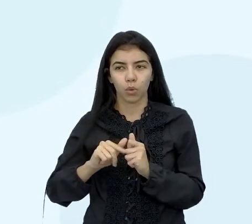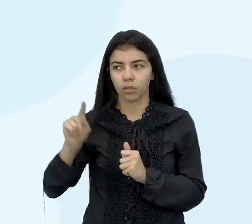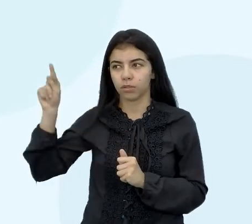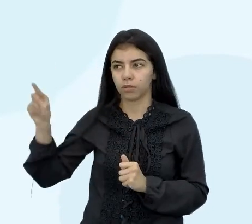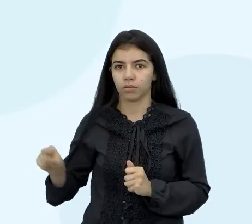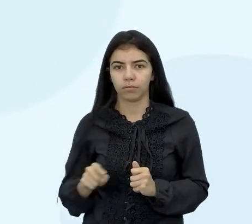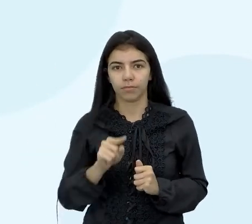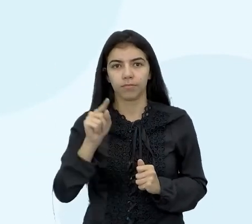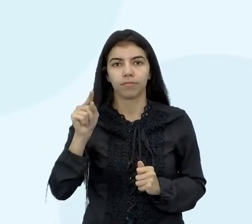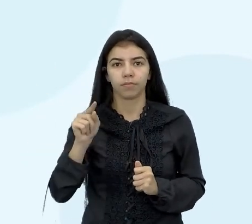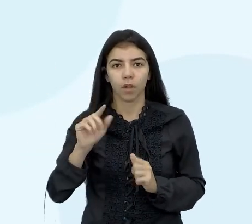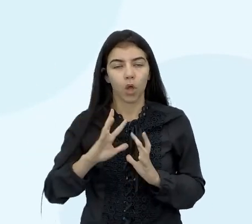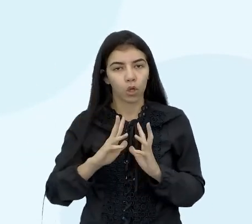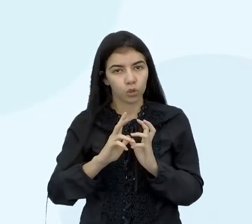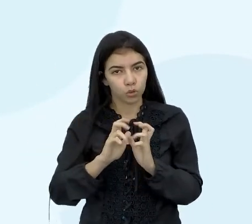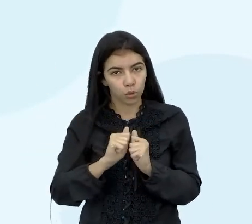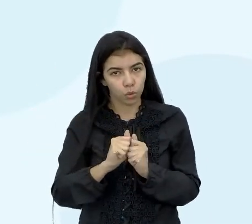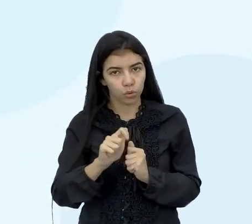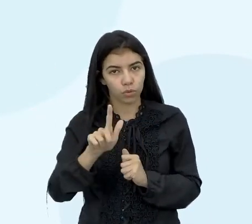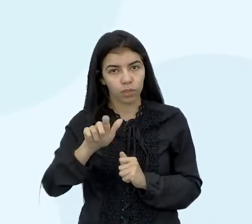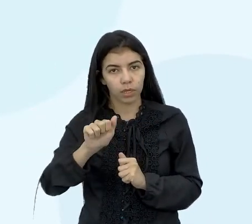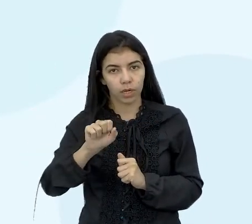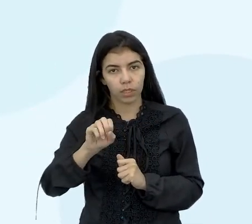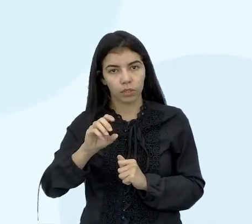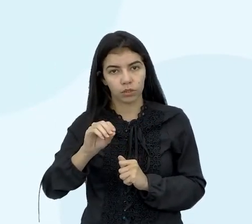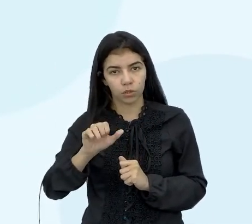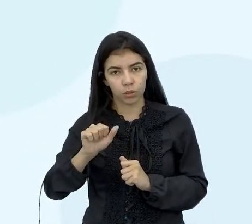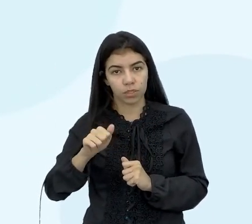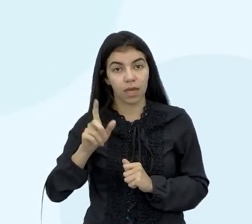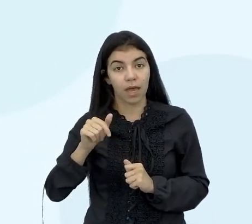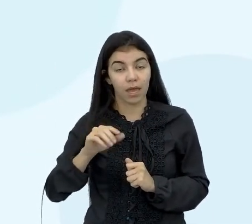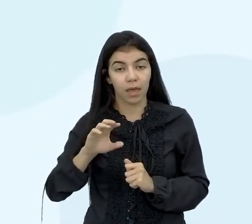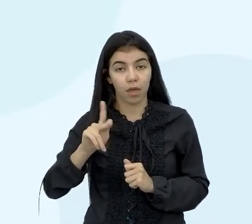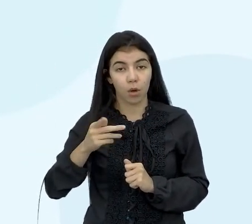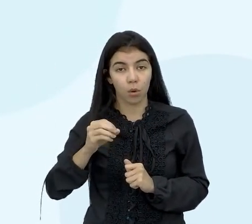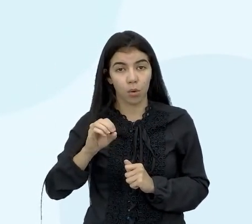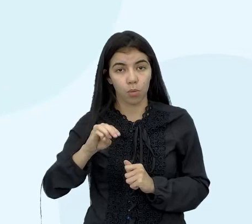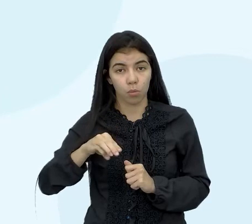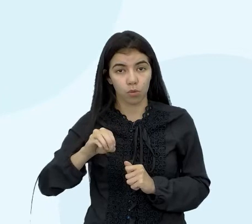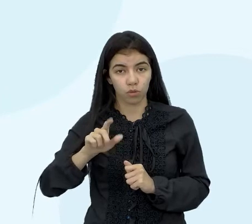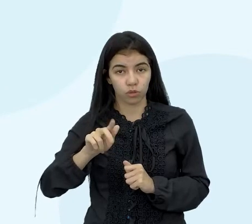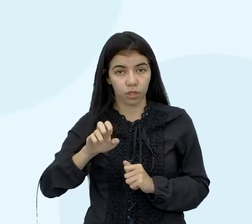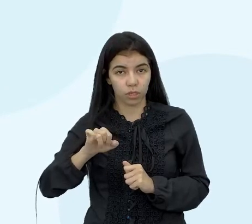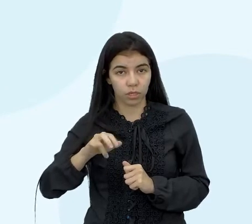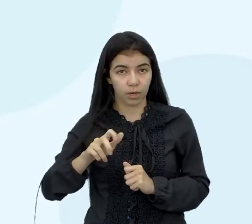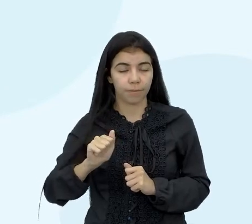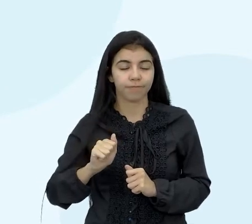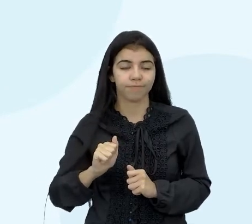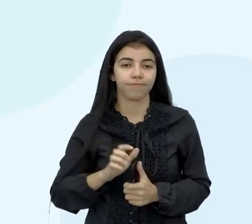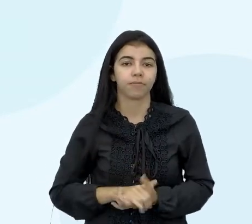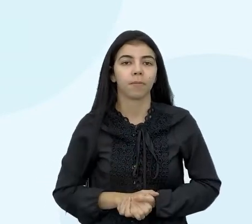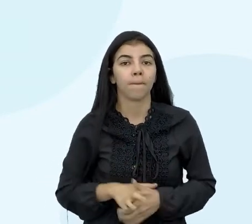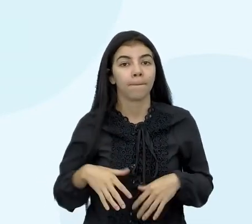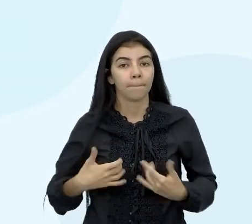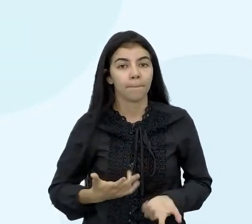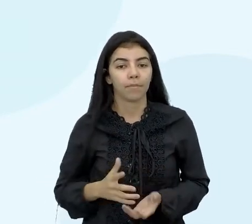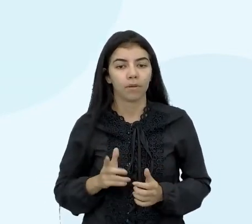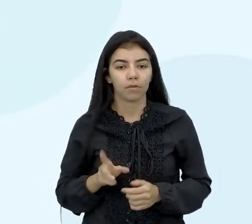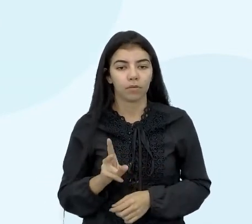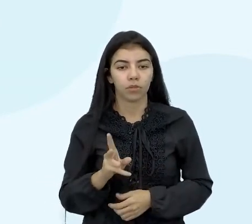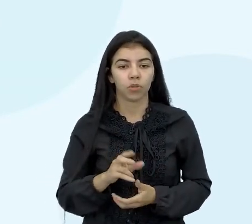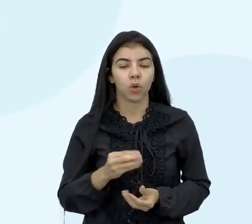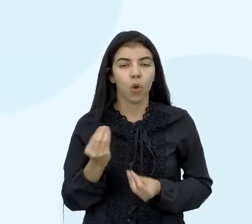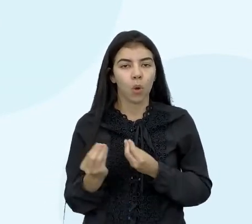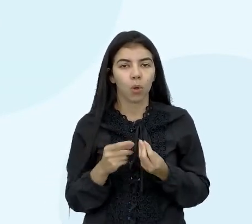gasosa, vou repetir, toda mistura gasosa é homogênea, galerinha, tá? Bom, dito isto, como é que a